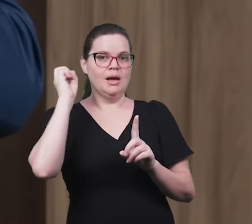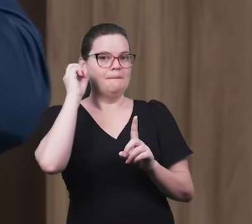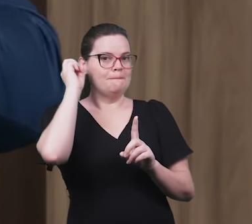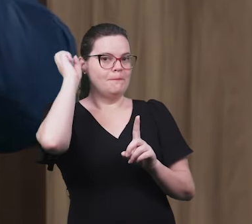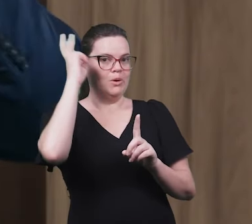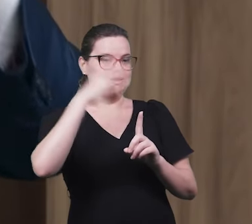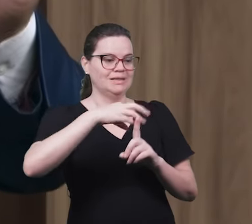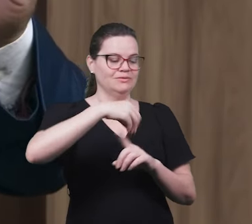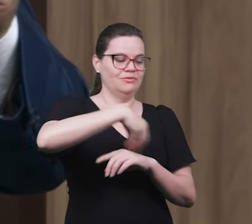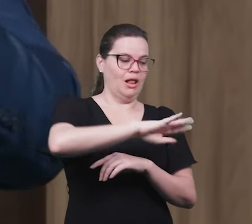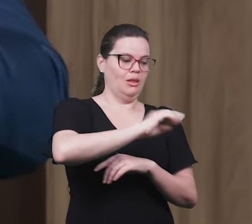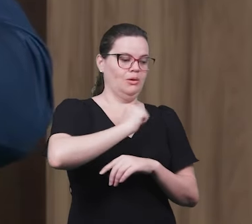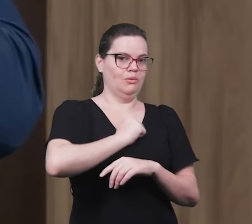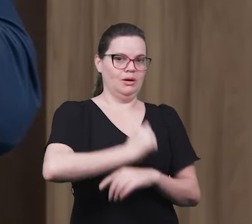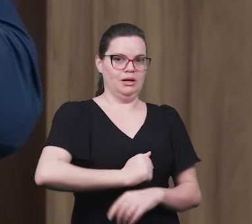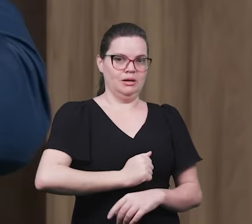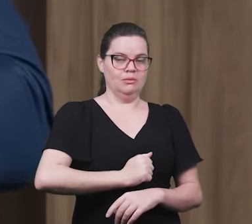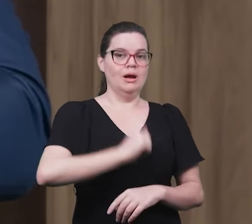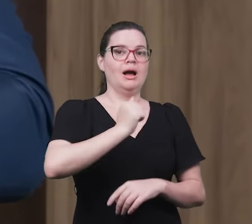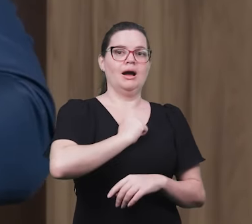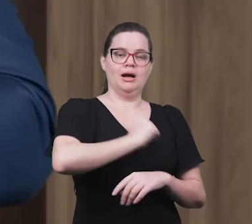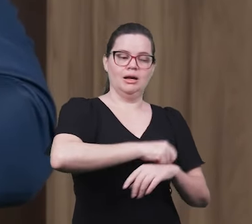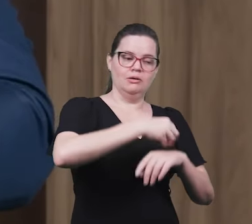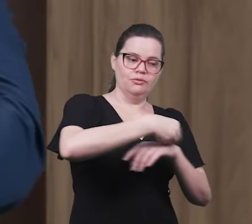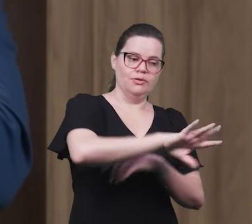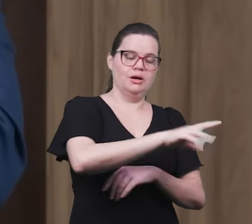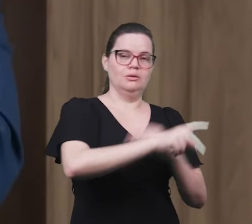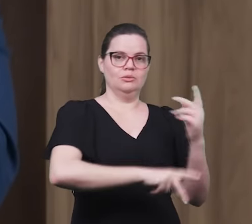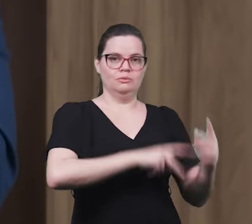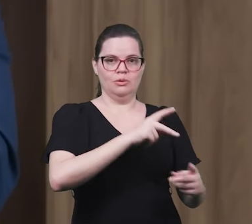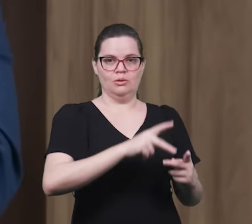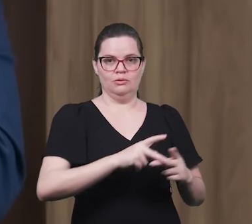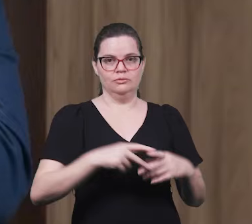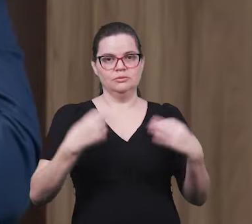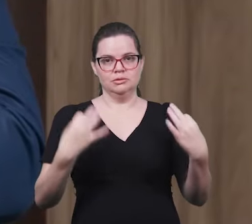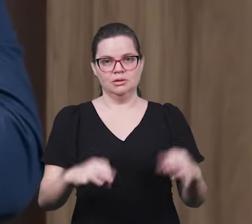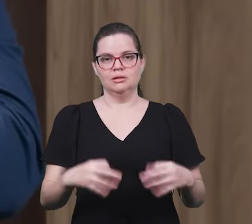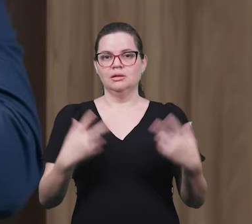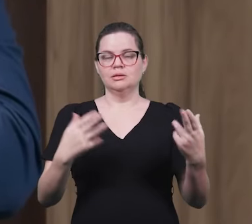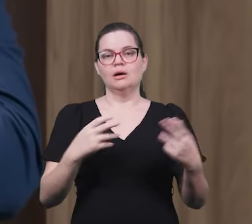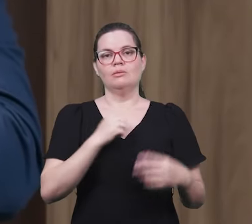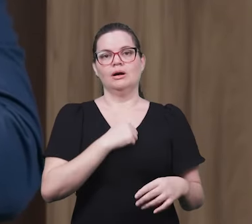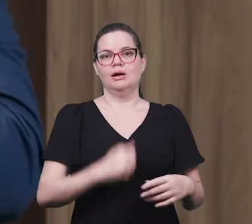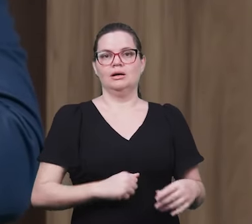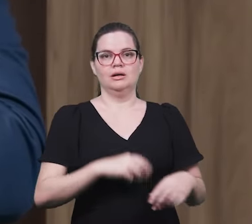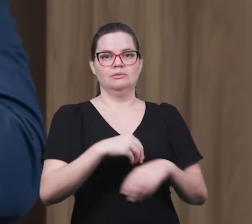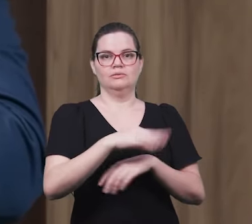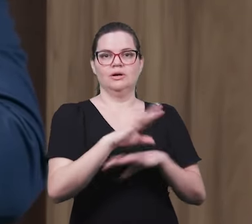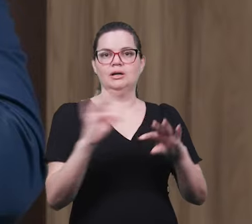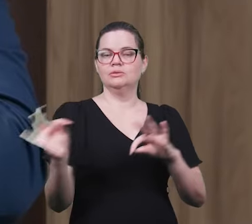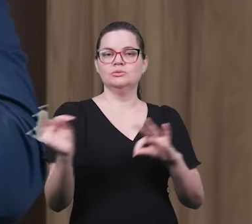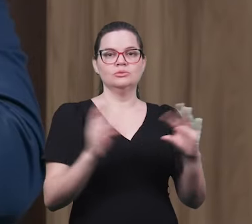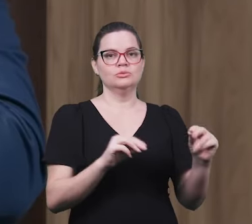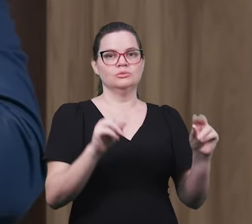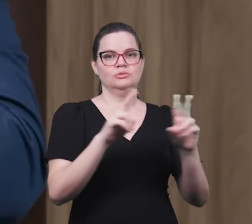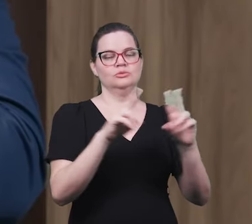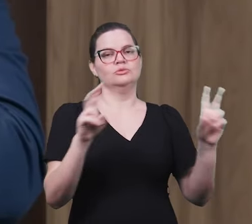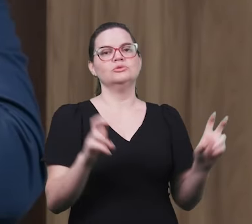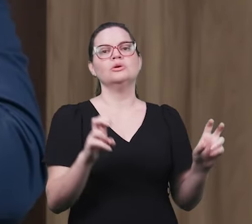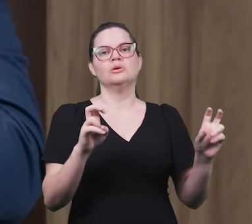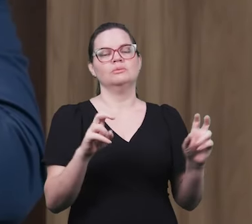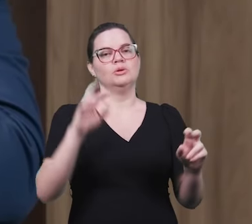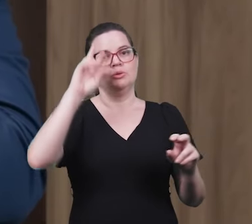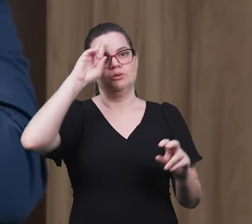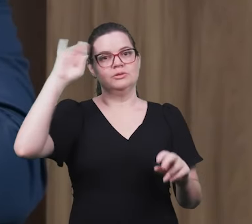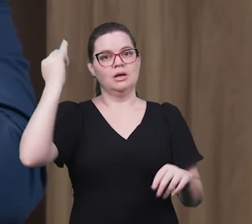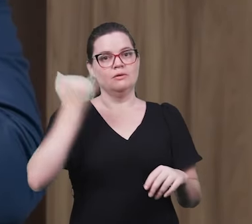as palavras de Moisés. Então, nós também, assim como Jesus, nós não falamos de nós falamos